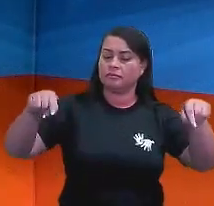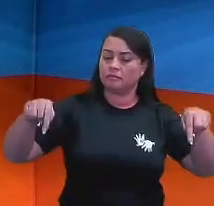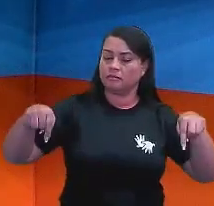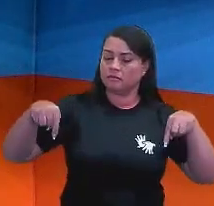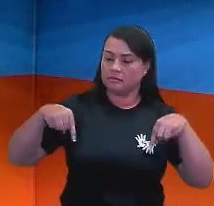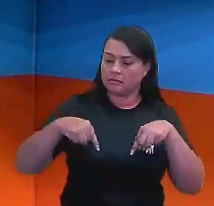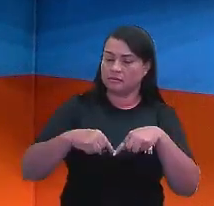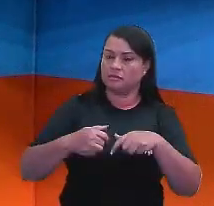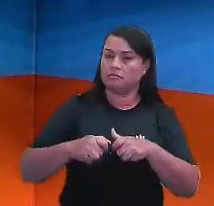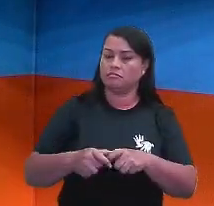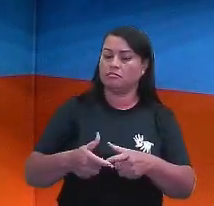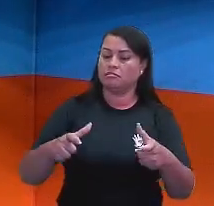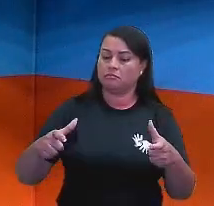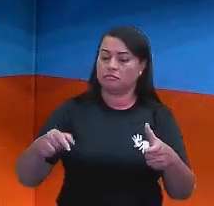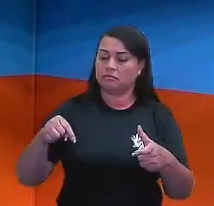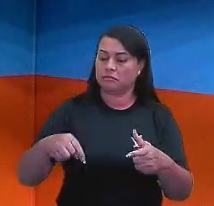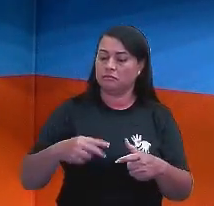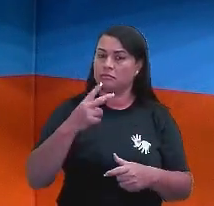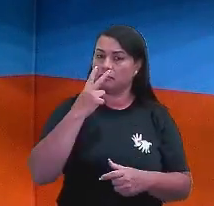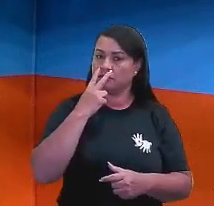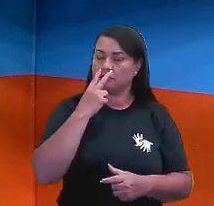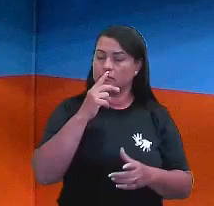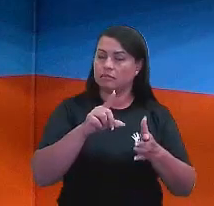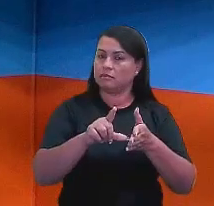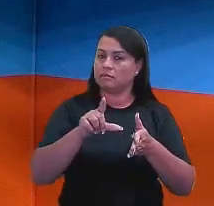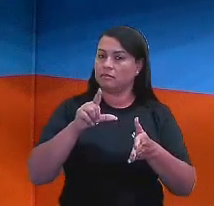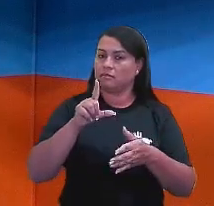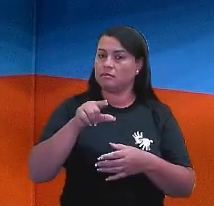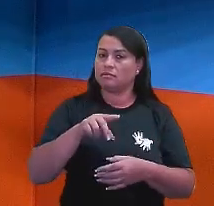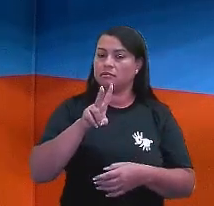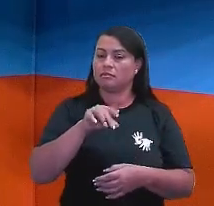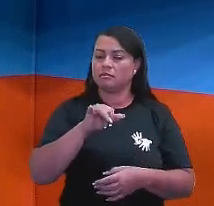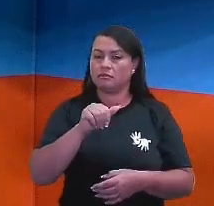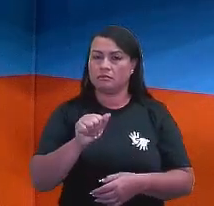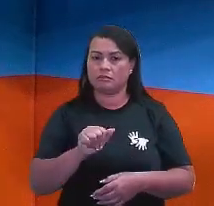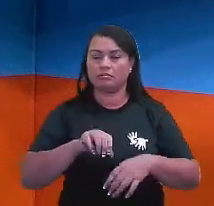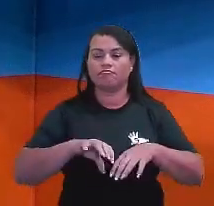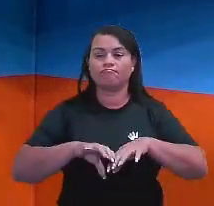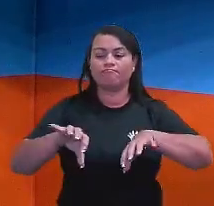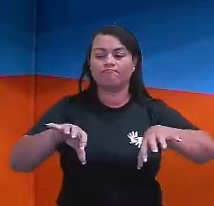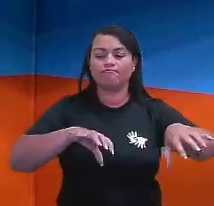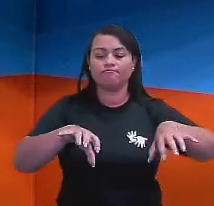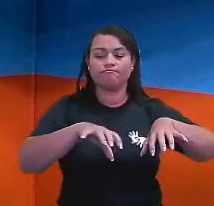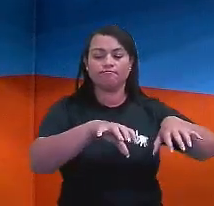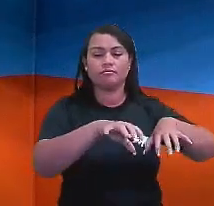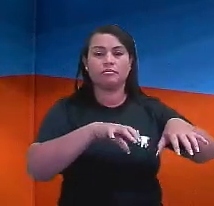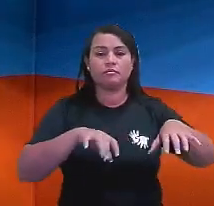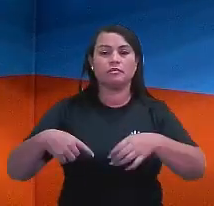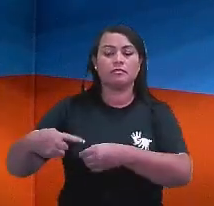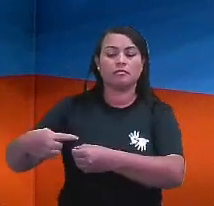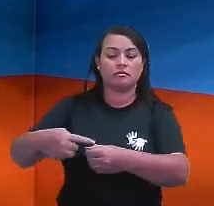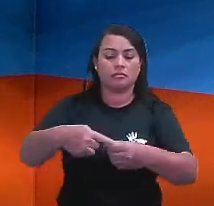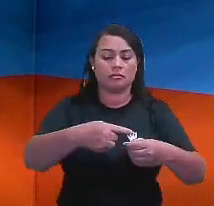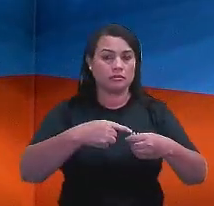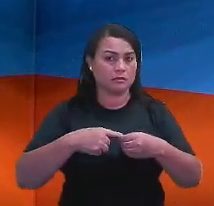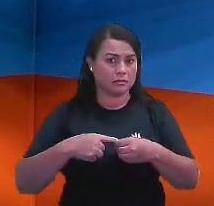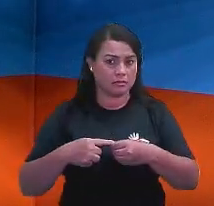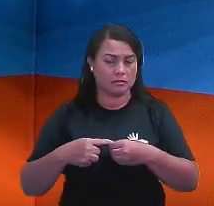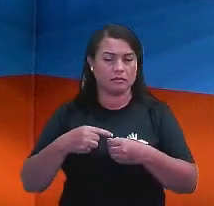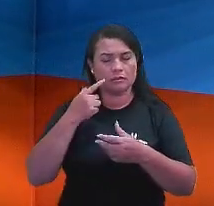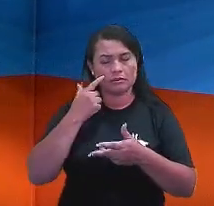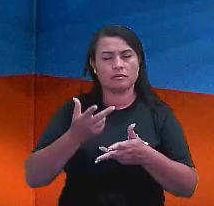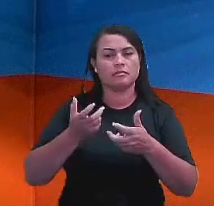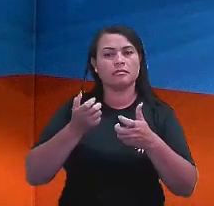territorial, da época que Vitória de Santo Antão era vila, foi distribuída em municípios diferentes, que a gente viu lá a área,